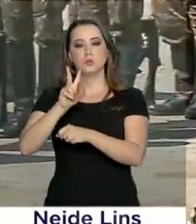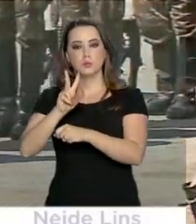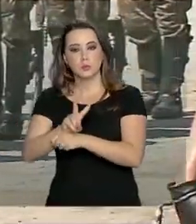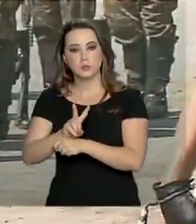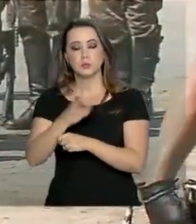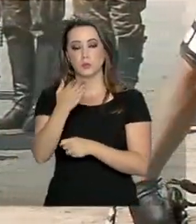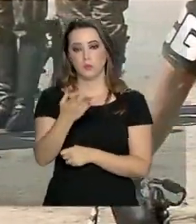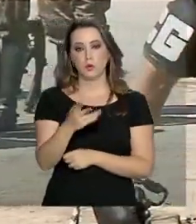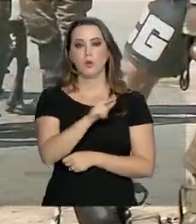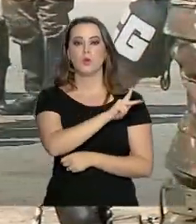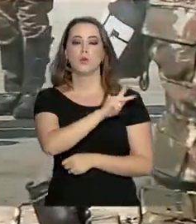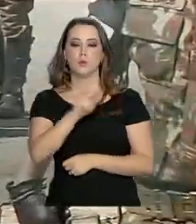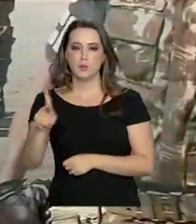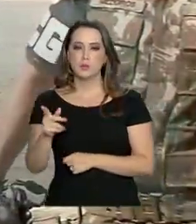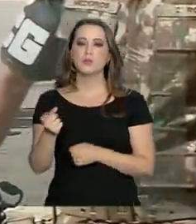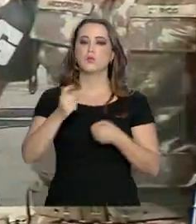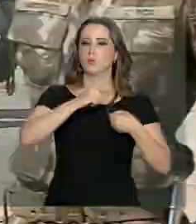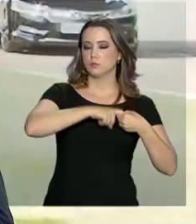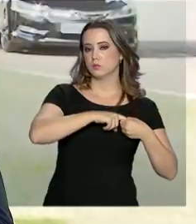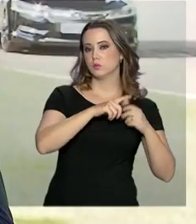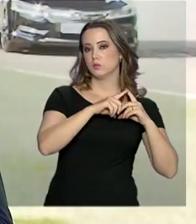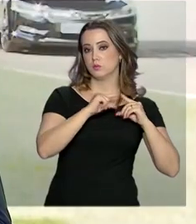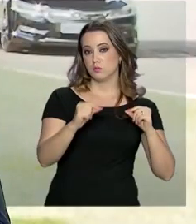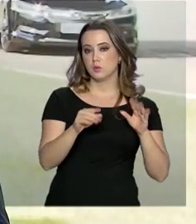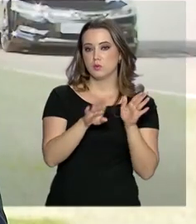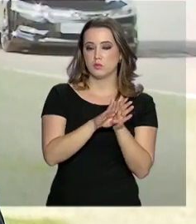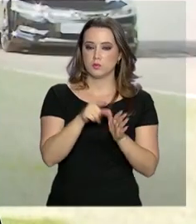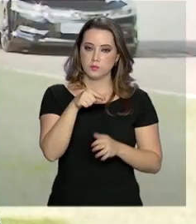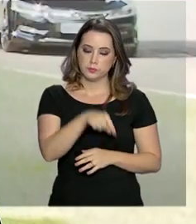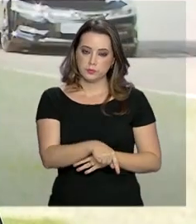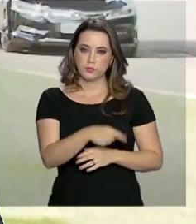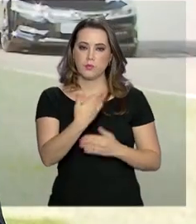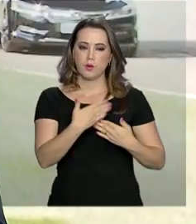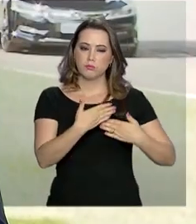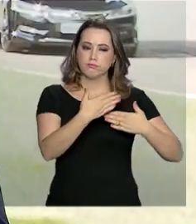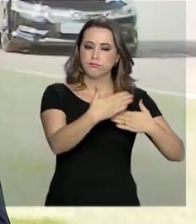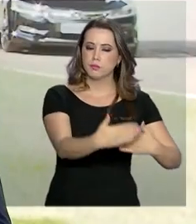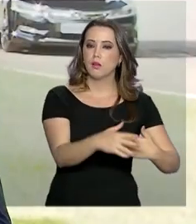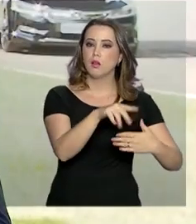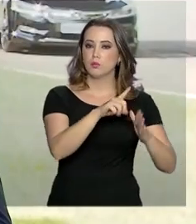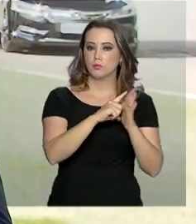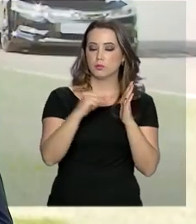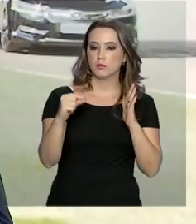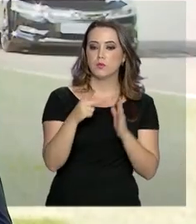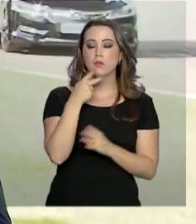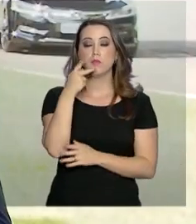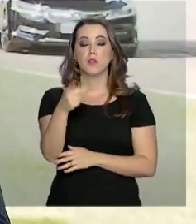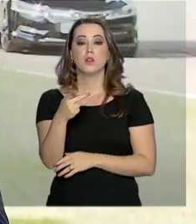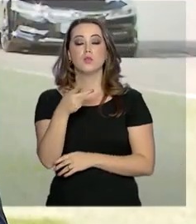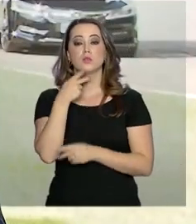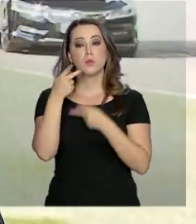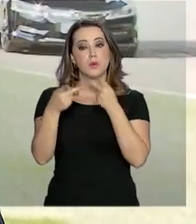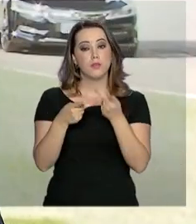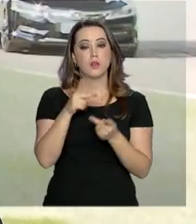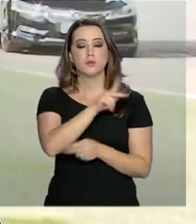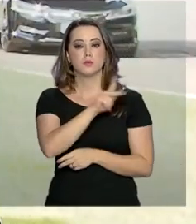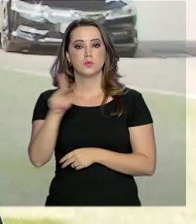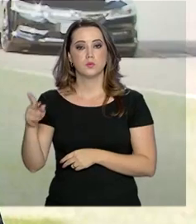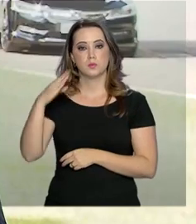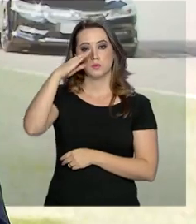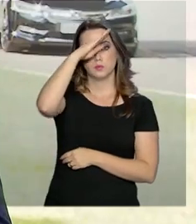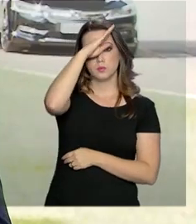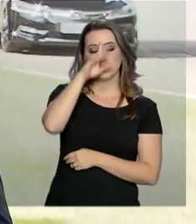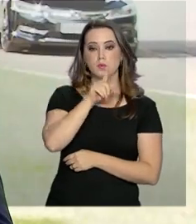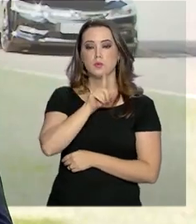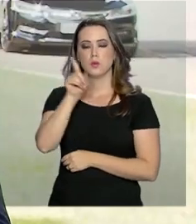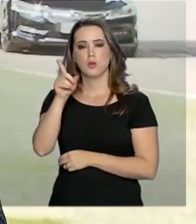presidente em exercício já retornou a Brasília e, ao chegar aqui, no anexo do Palácio do Planalto, Mourão falou sobre o discurso do presidente